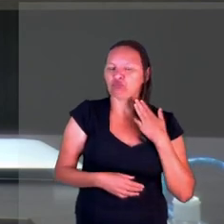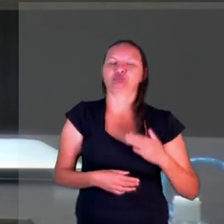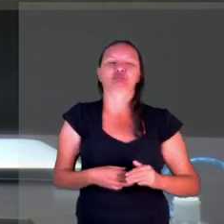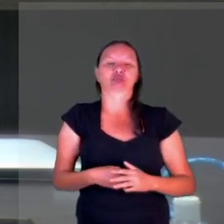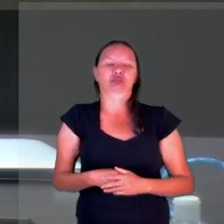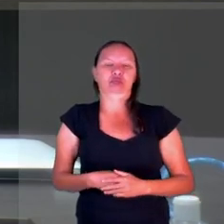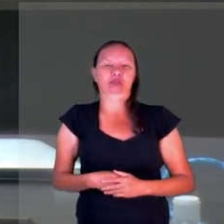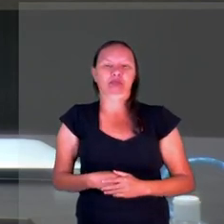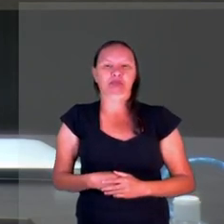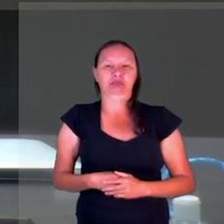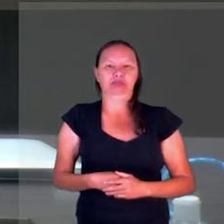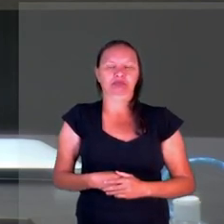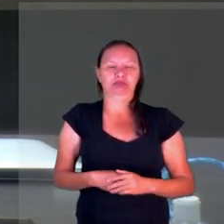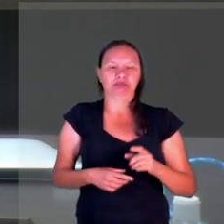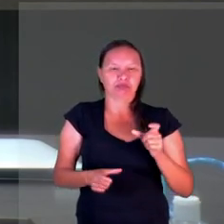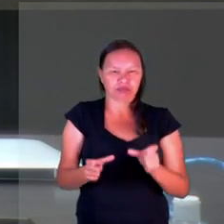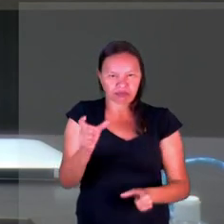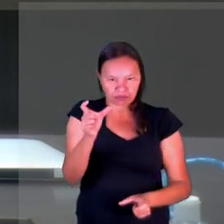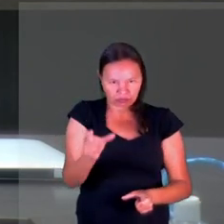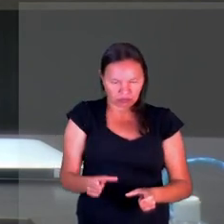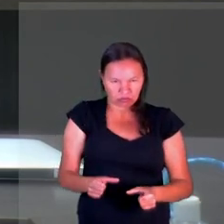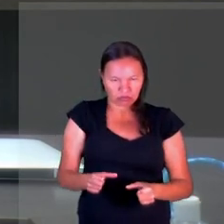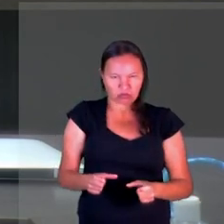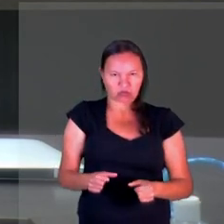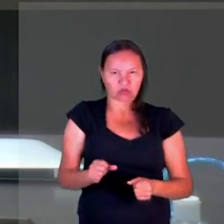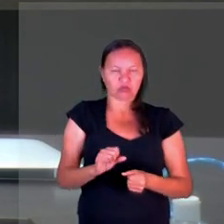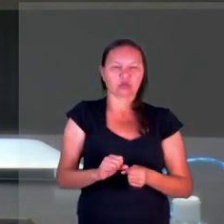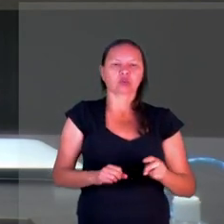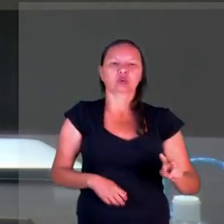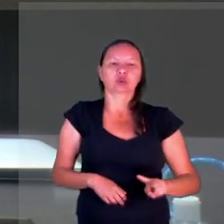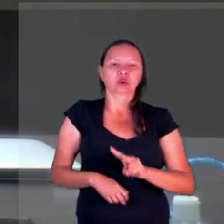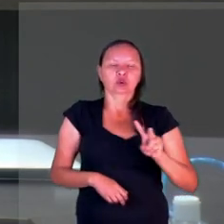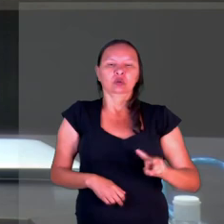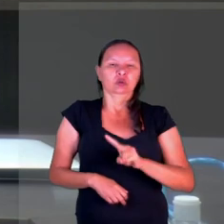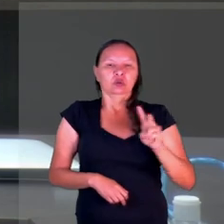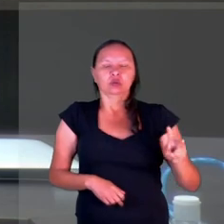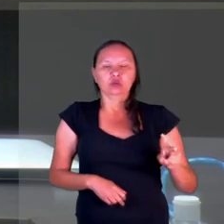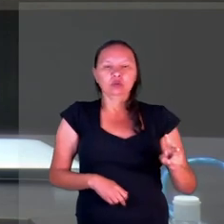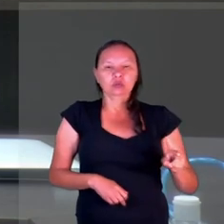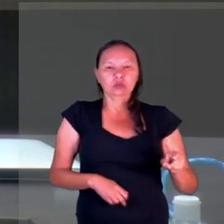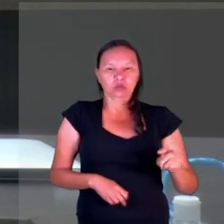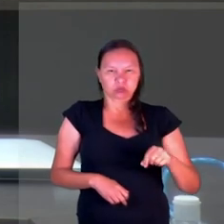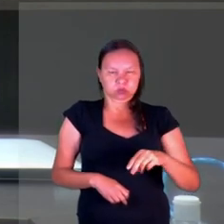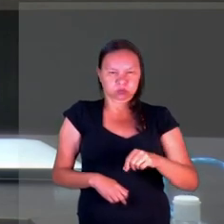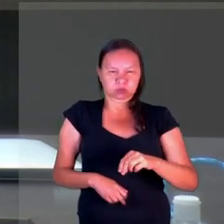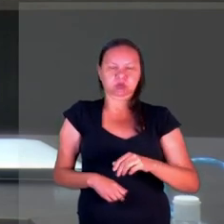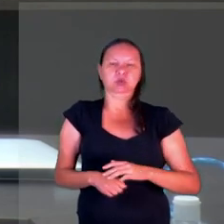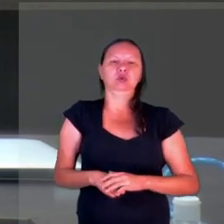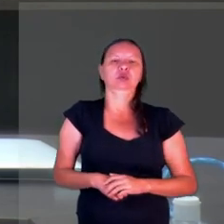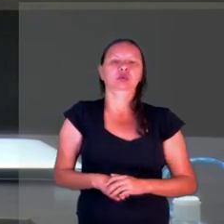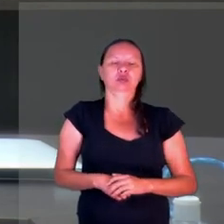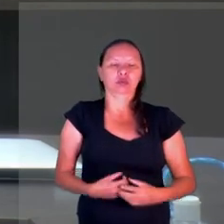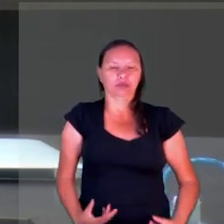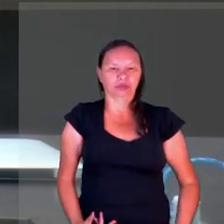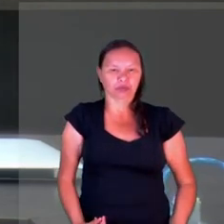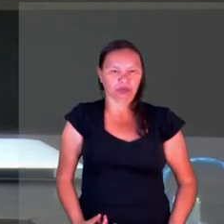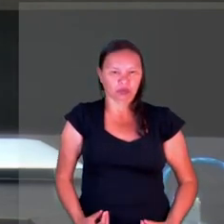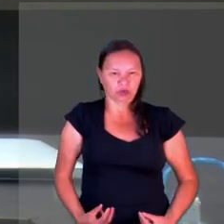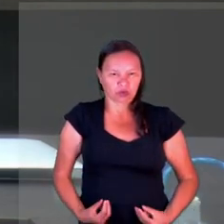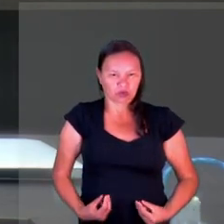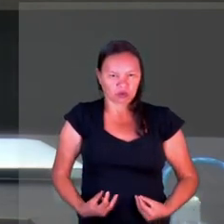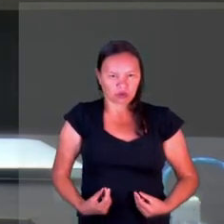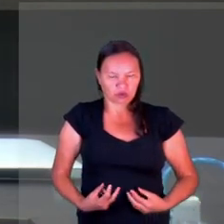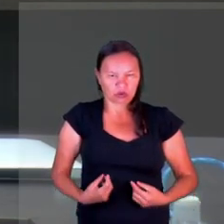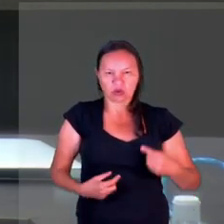ã a gente utiliza o glifosato né como eu disse em larga escala que é provad cancerígeno nos Estados